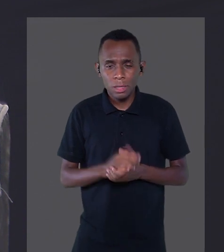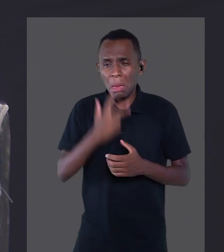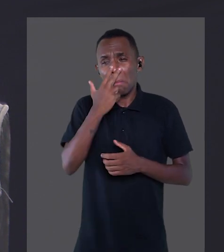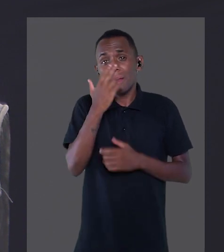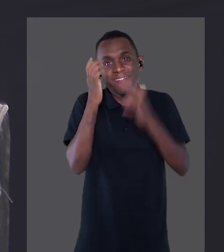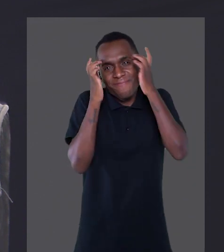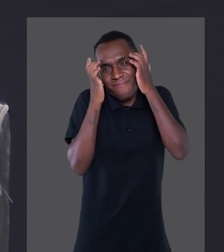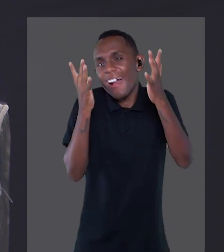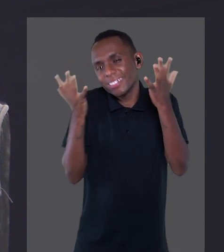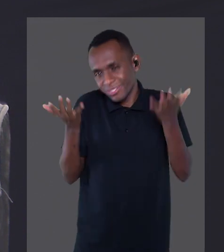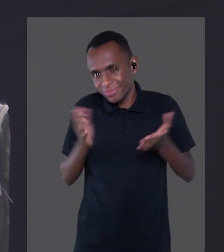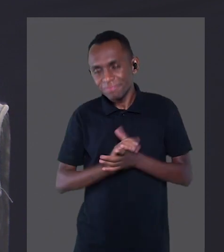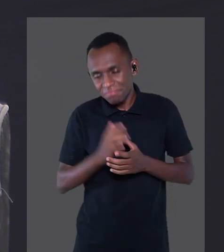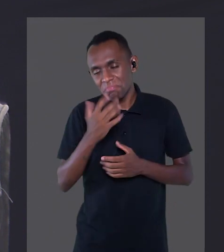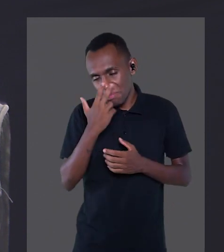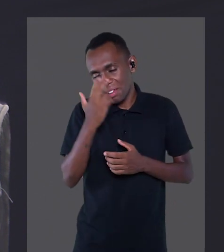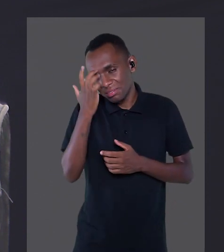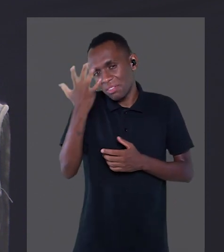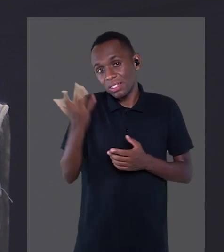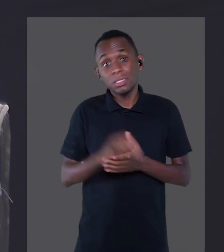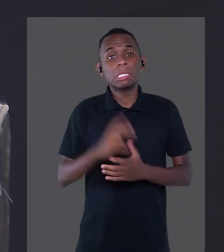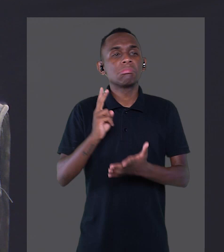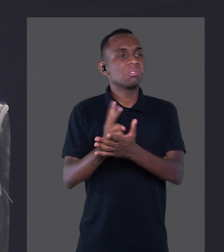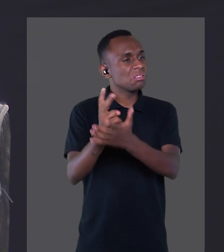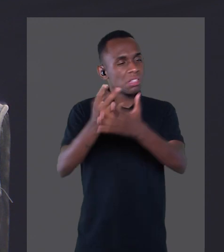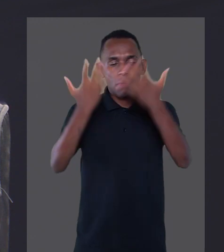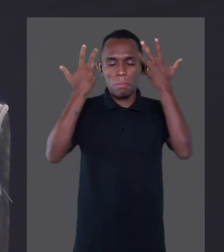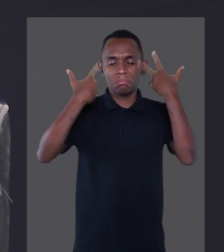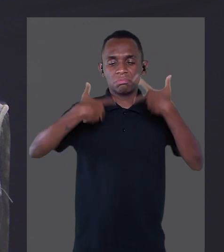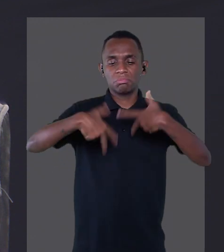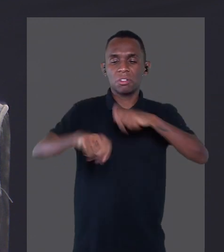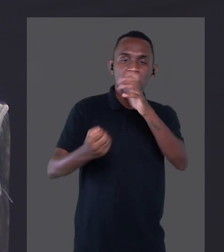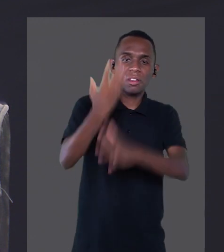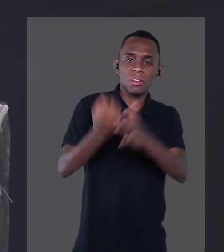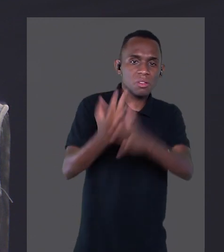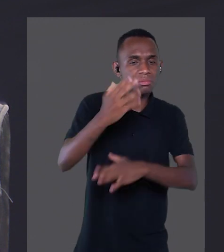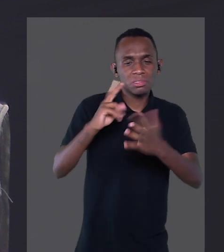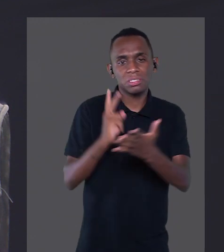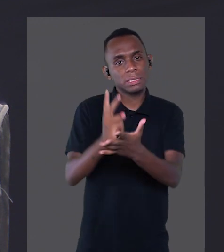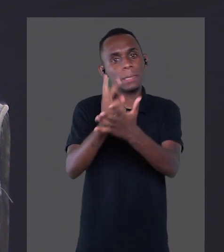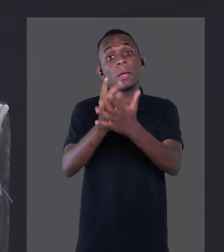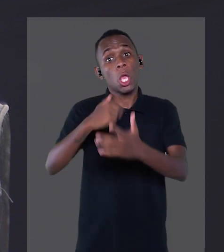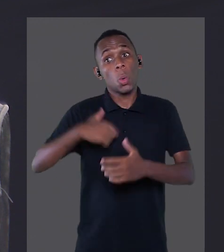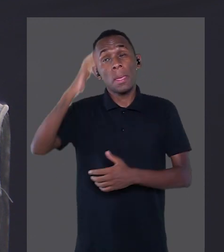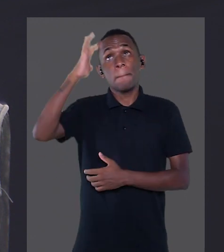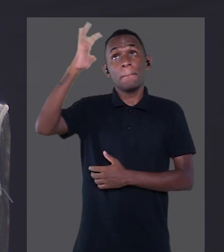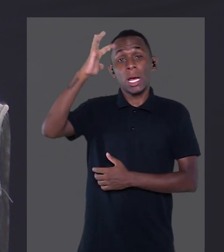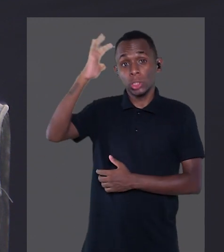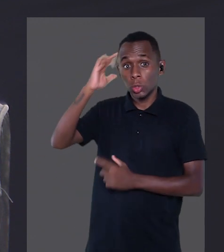parece muito fácil, né? Parece muito fácil, assim. Sempre saiu com muita naturalidade. Que eu imagino que